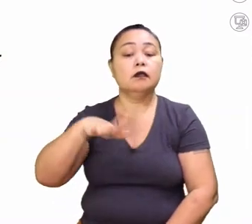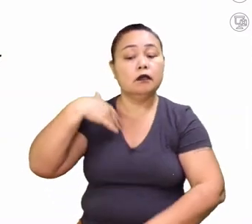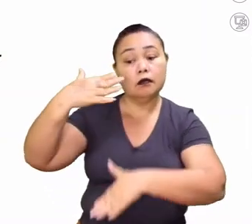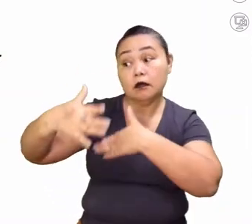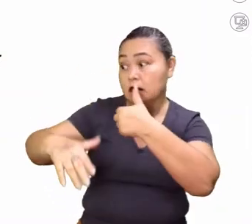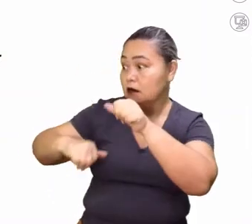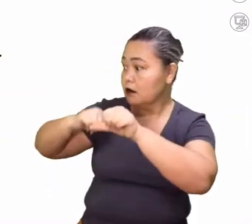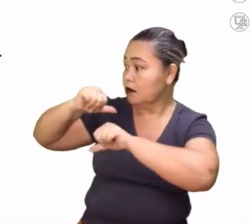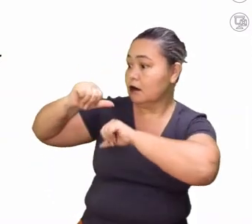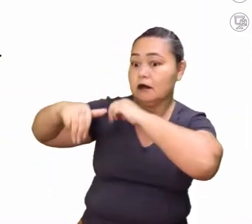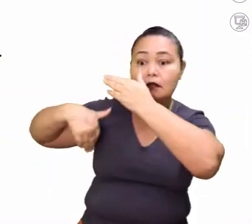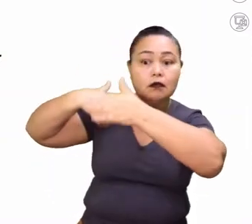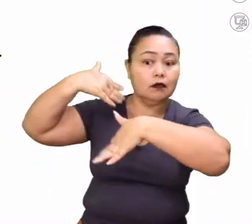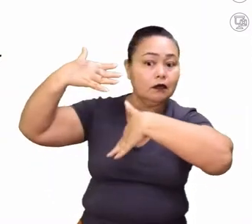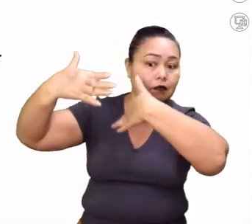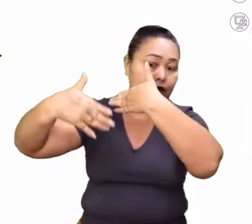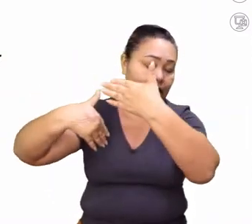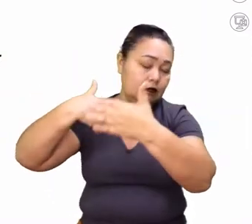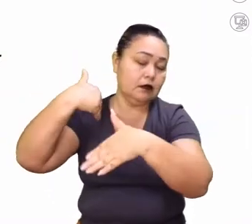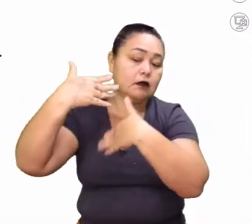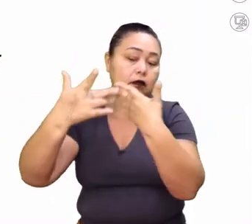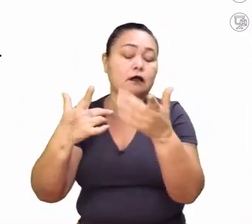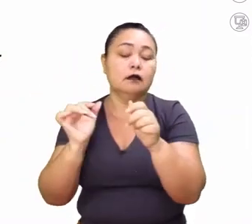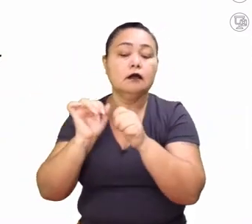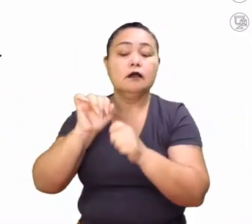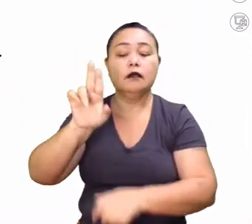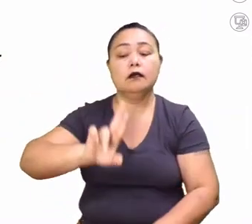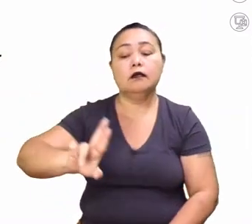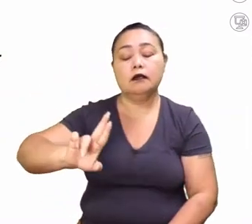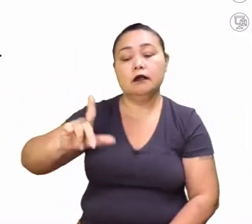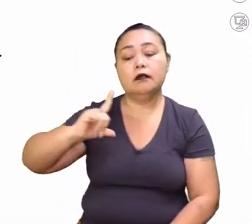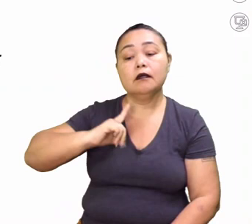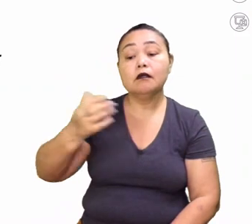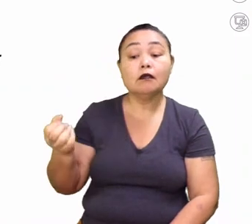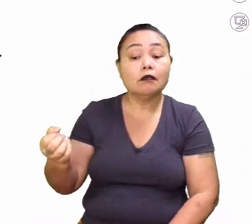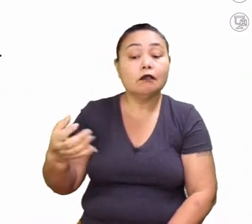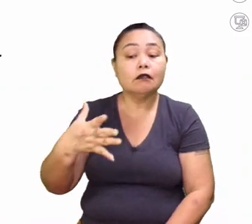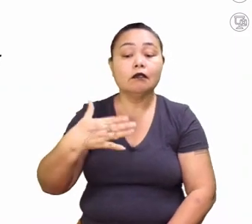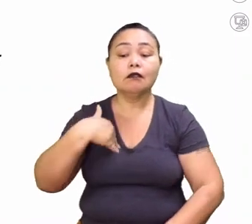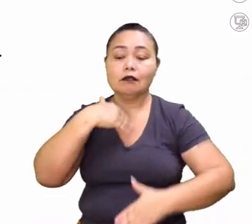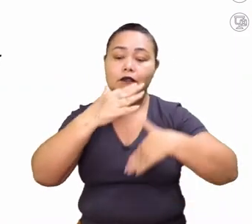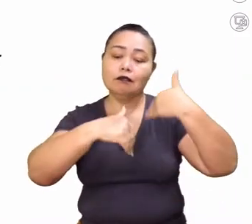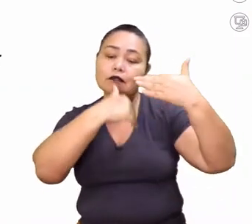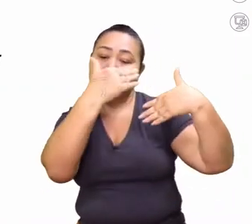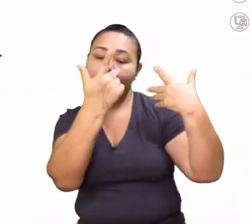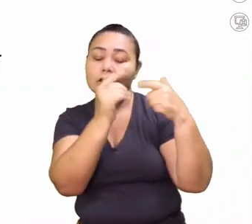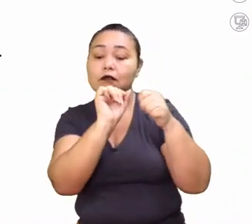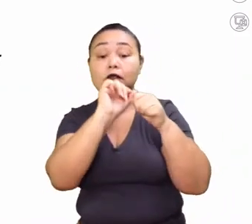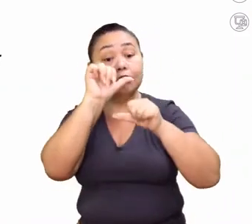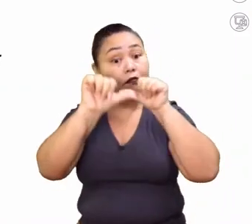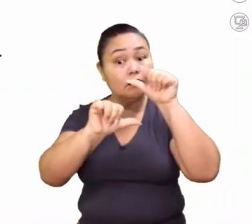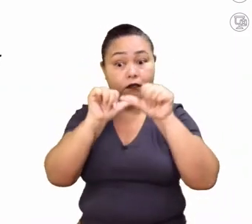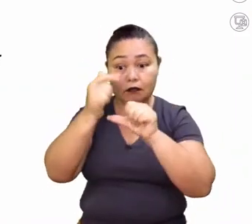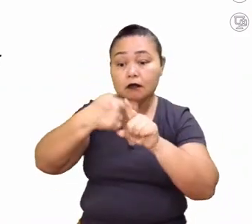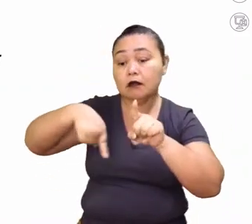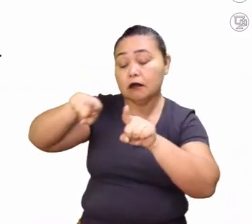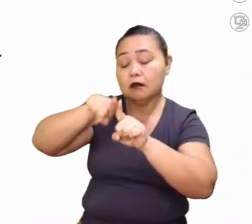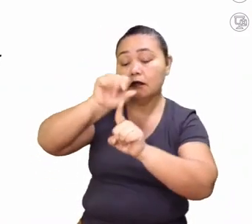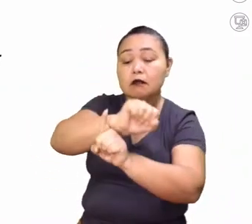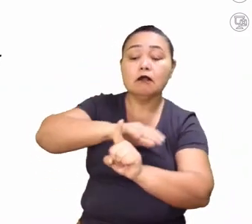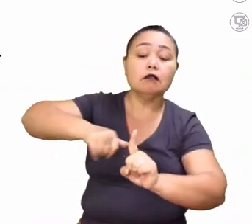as mudanças das Máquinas né utilizando aí e trazendo enorme Progresso e mudanças sociais é claro né